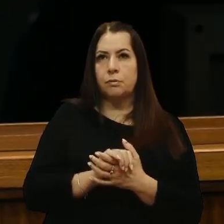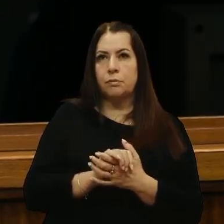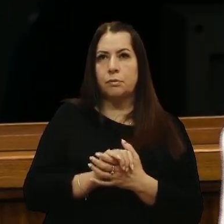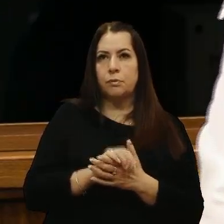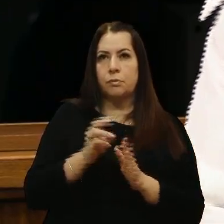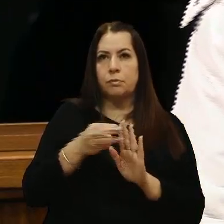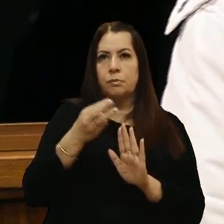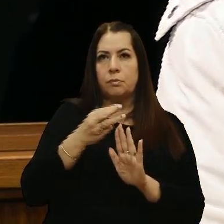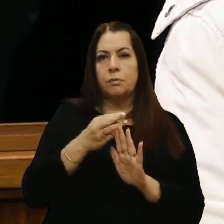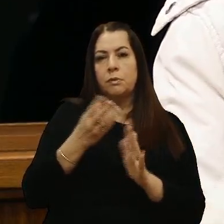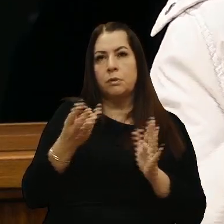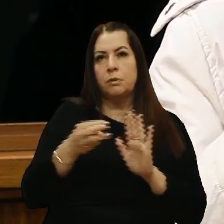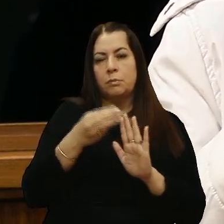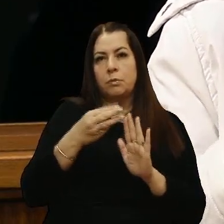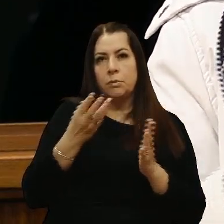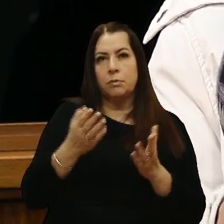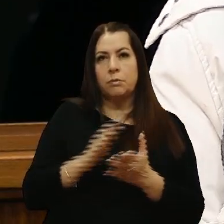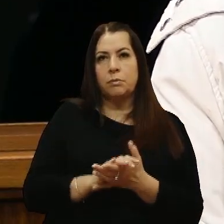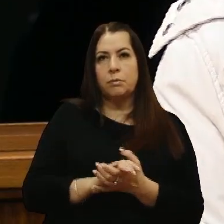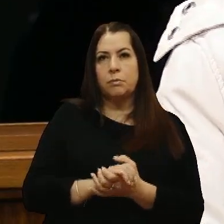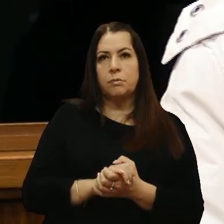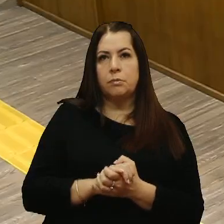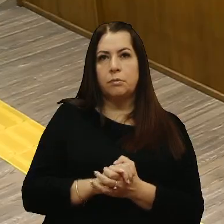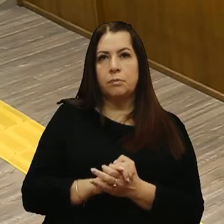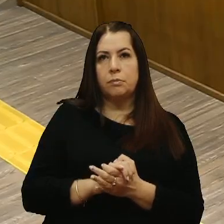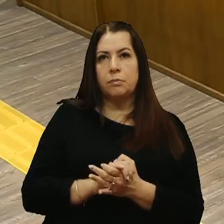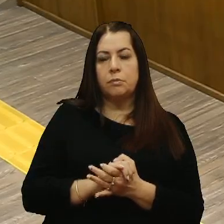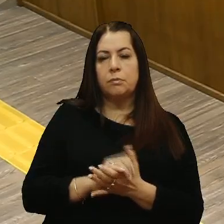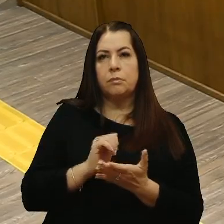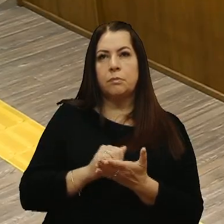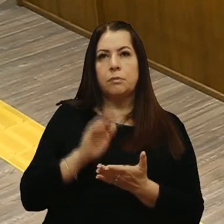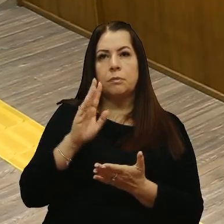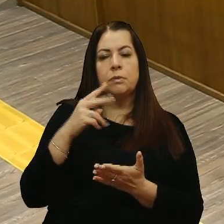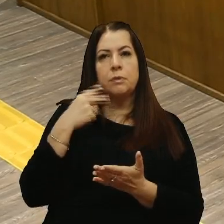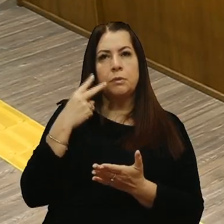moção, que é uma moção, né, além de tudo. Peço a palavra, presidente. Obrigado, vereadora Rose Frias.